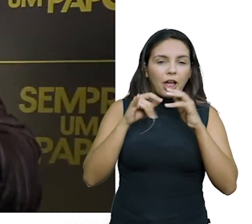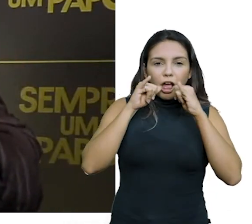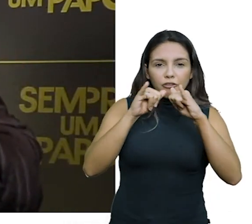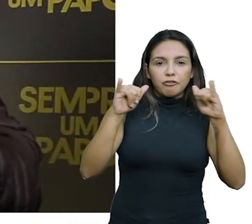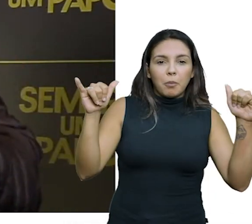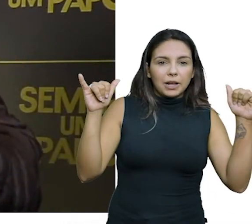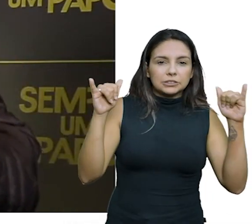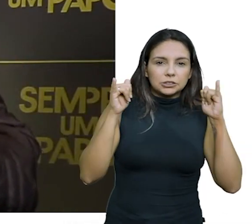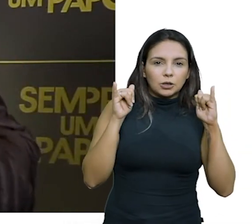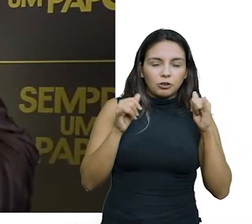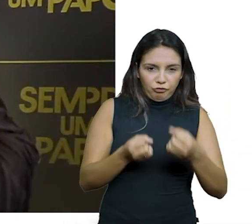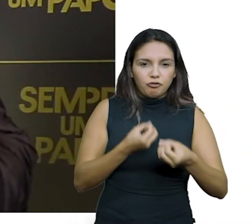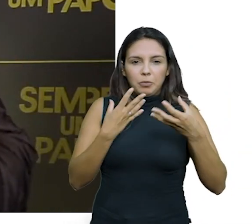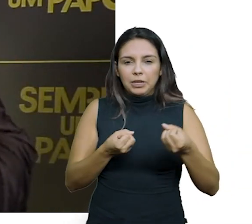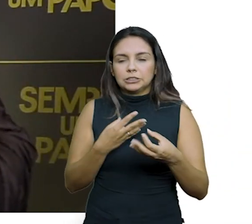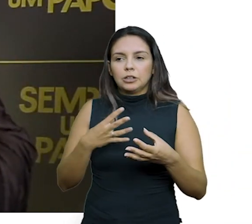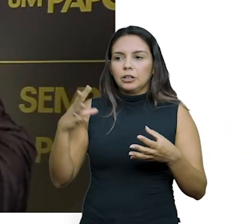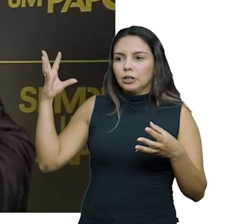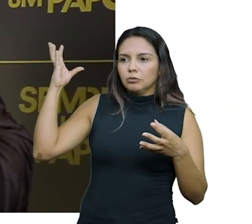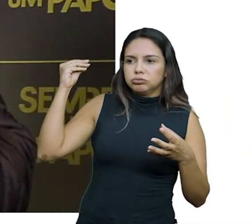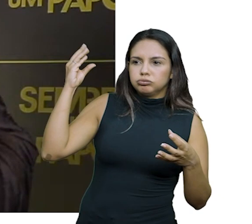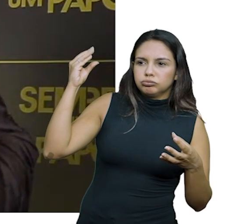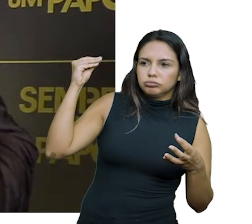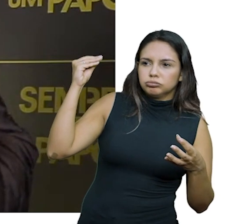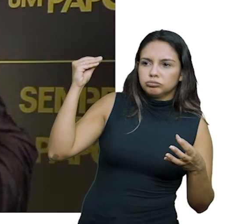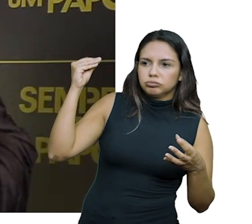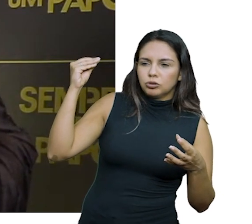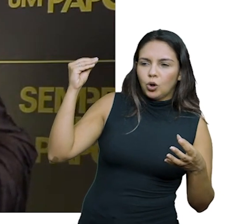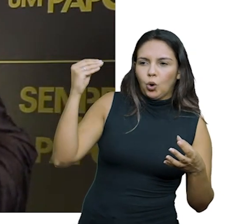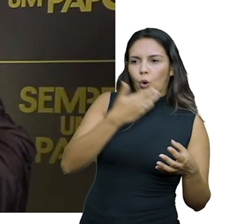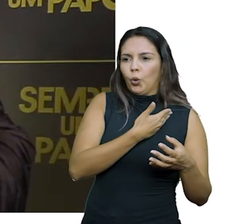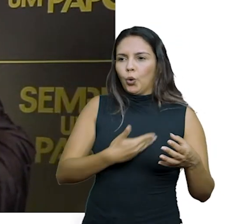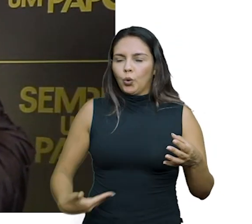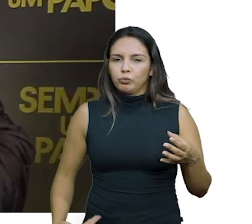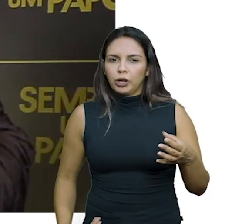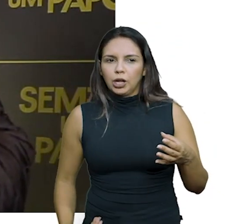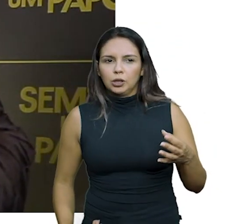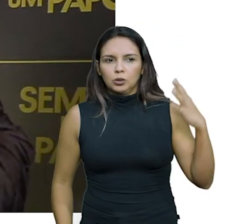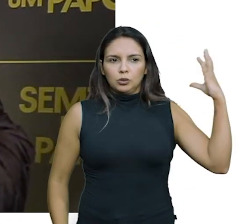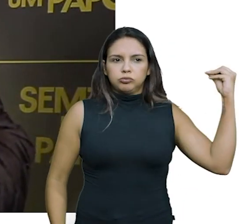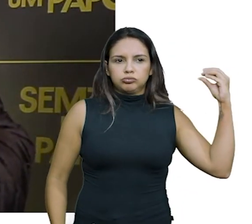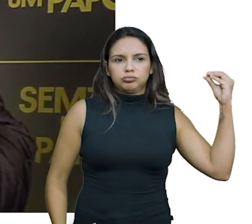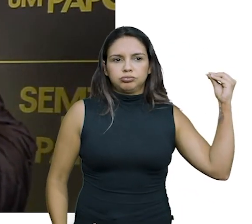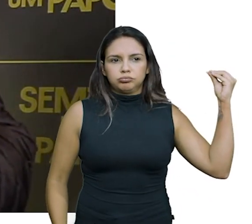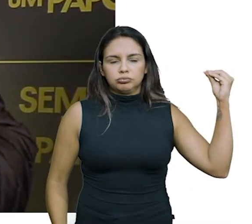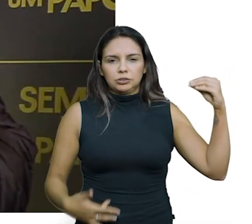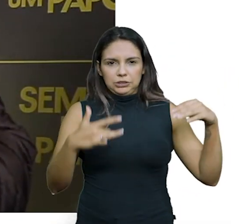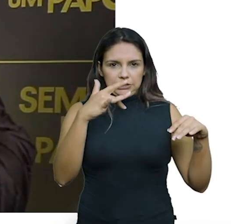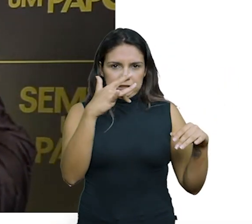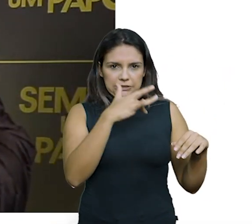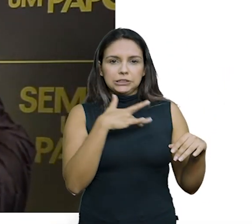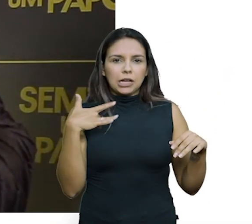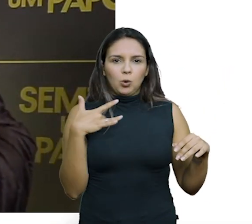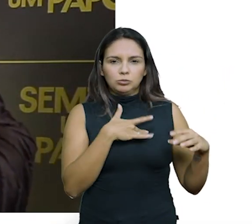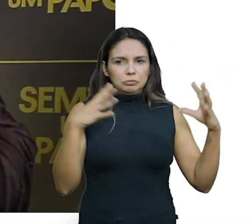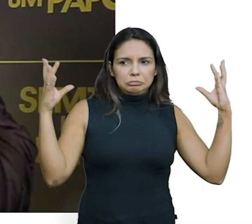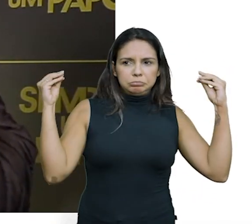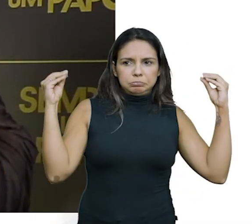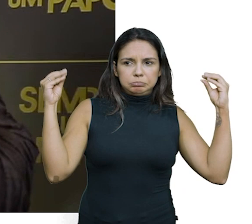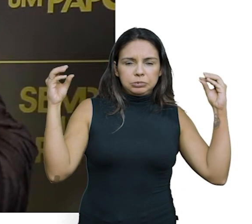autoridades governamentais e as sanitárias. Por quê? Porque a necessidade de sair é premente e, ao mesmo